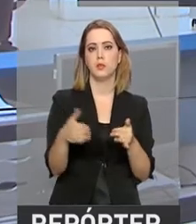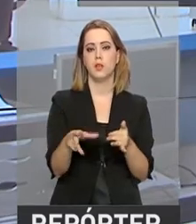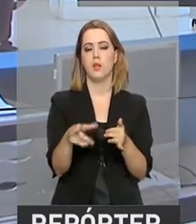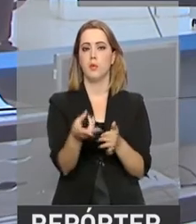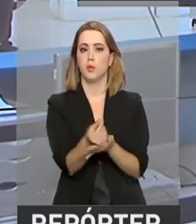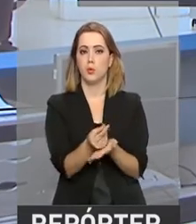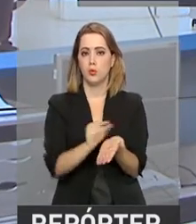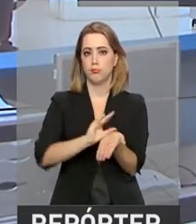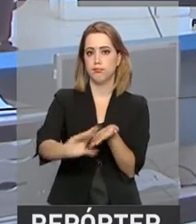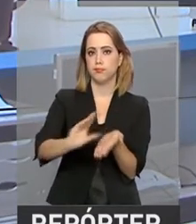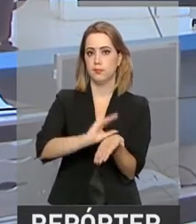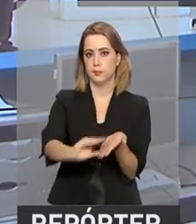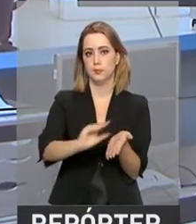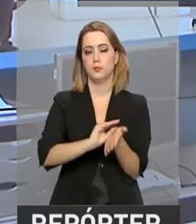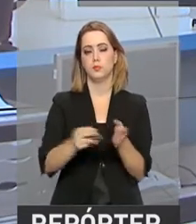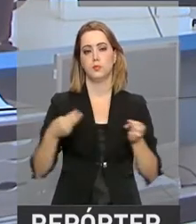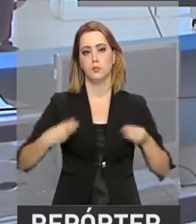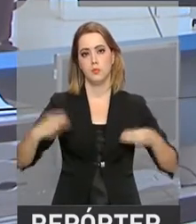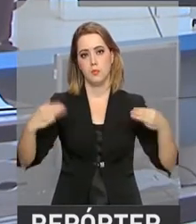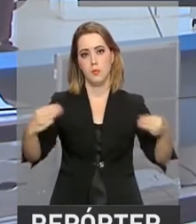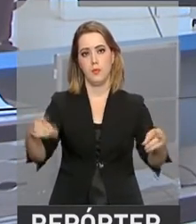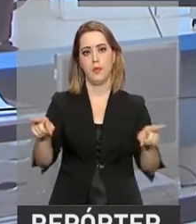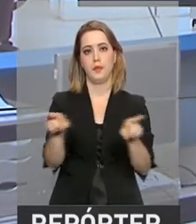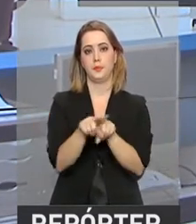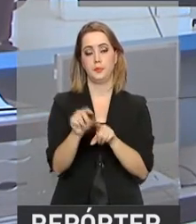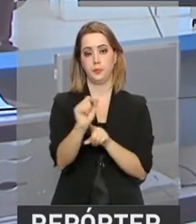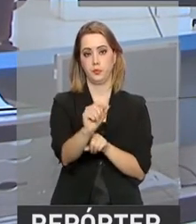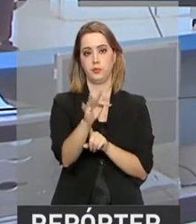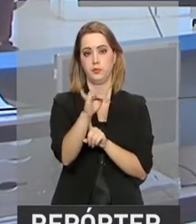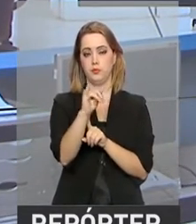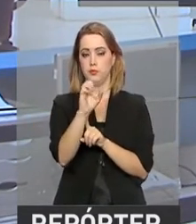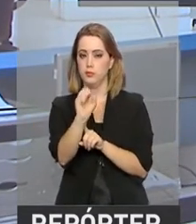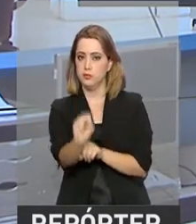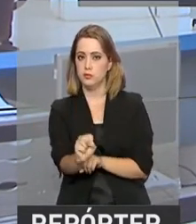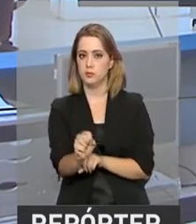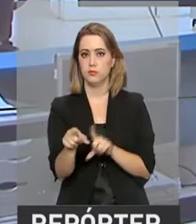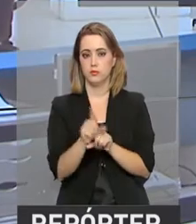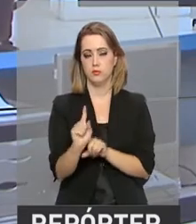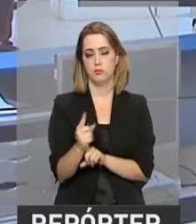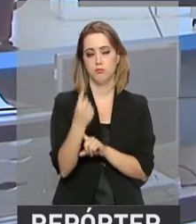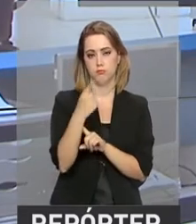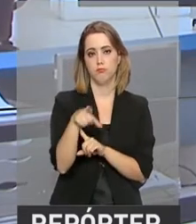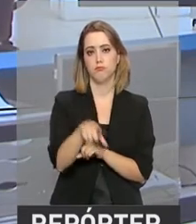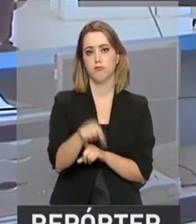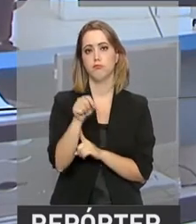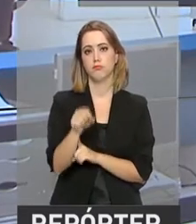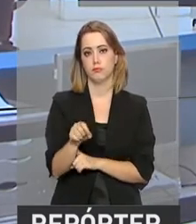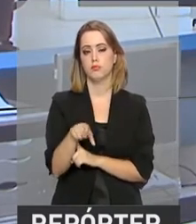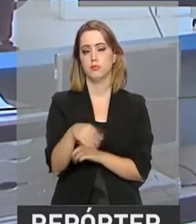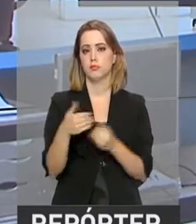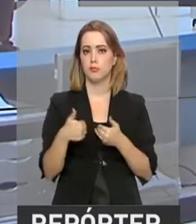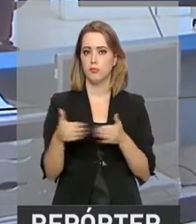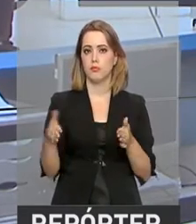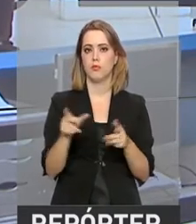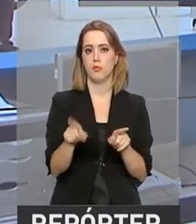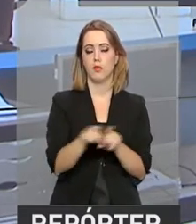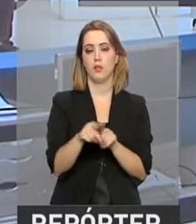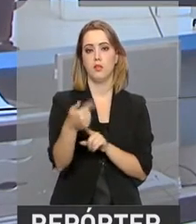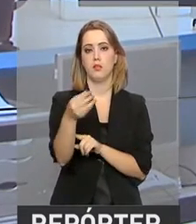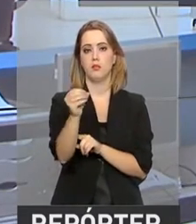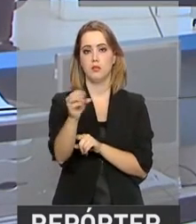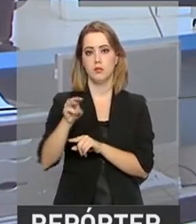a liberação de recursos para o fundo de financiamento estudantil fies é uma delas são mais de 700 milhões de